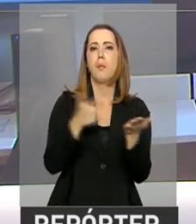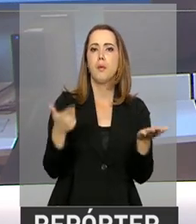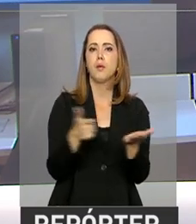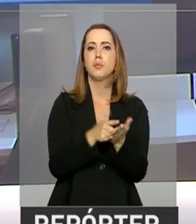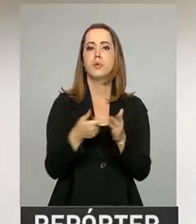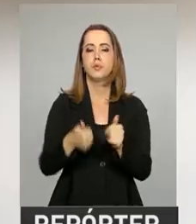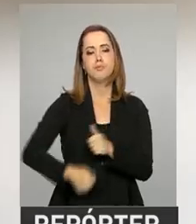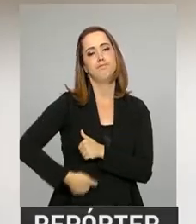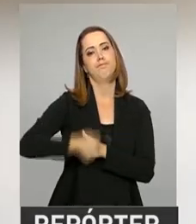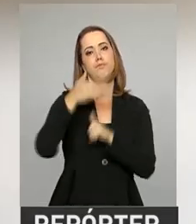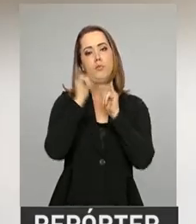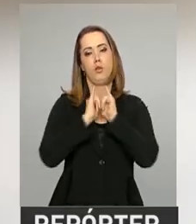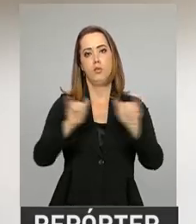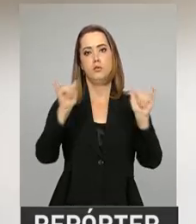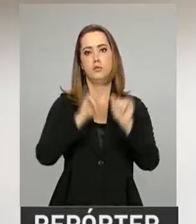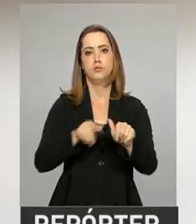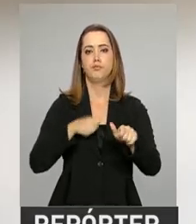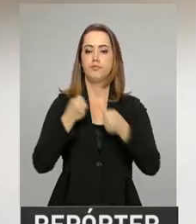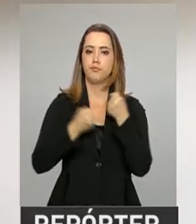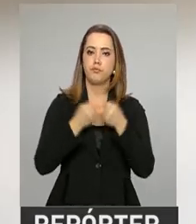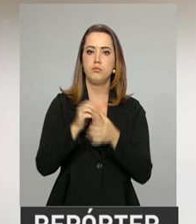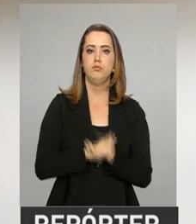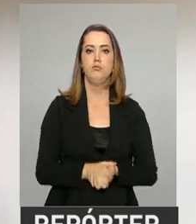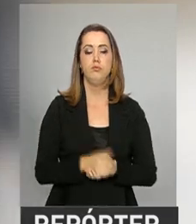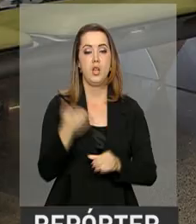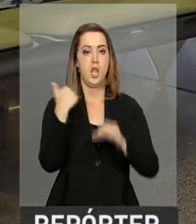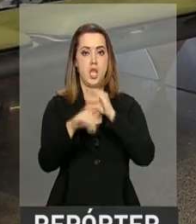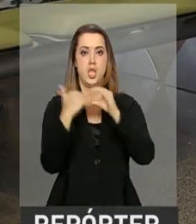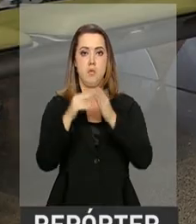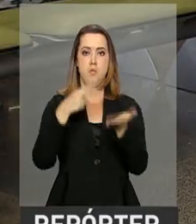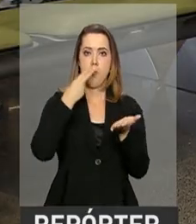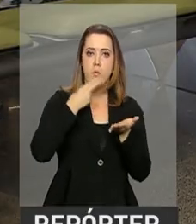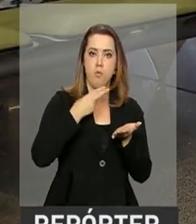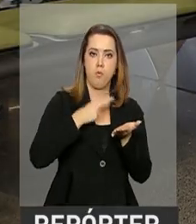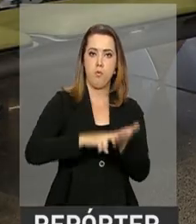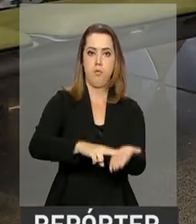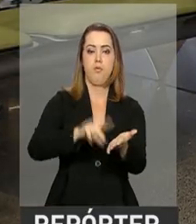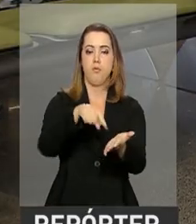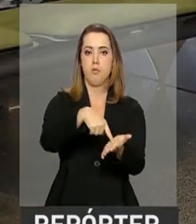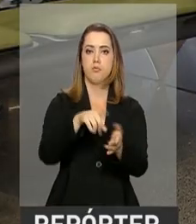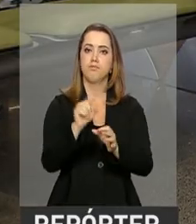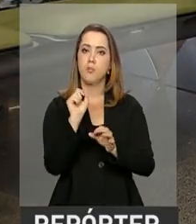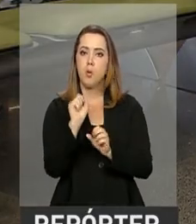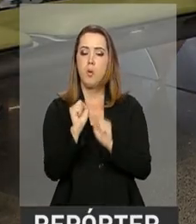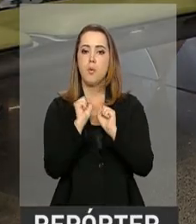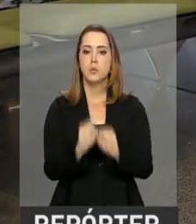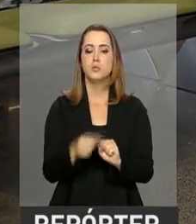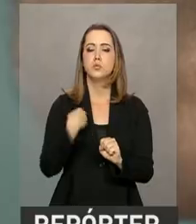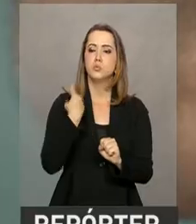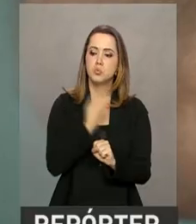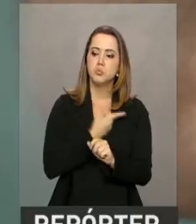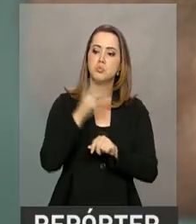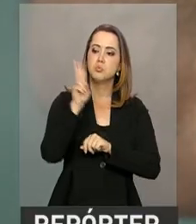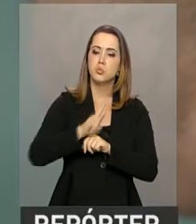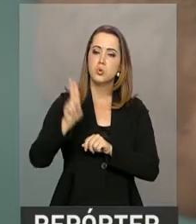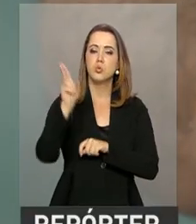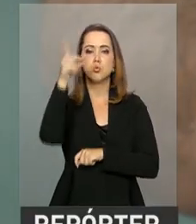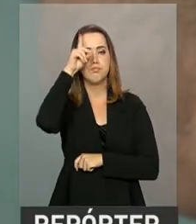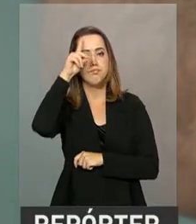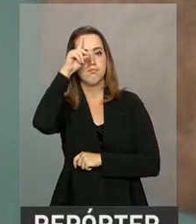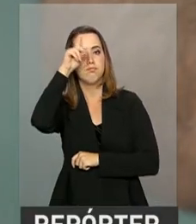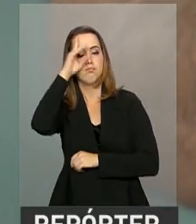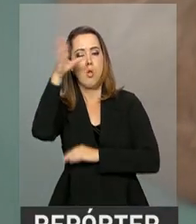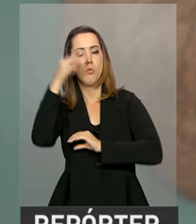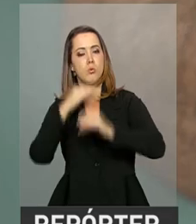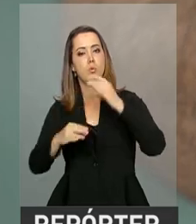o trânsito e-mail SMS Essas são algumas das Ferramentas que a gente mais usa no dia a dia para se